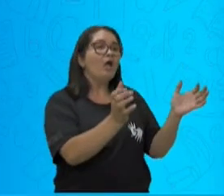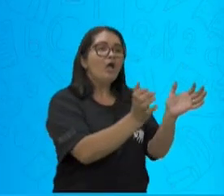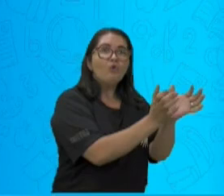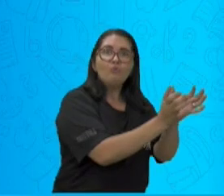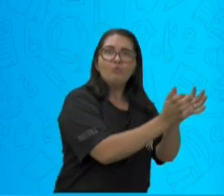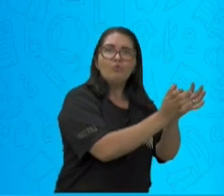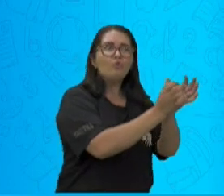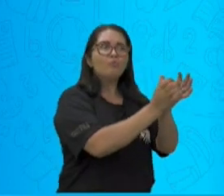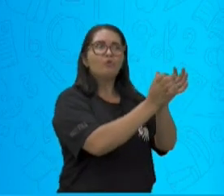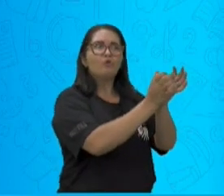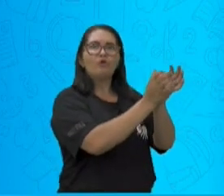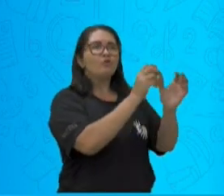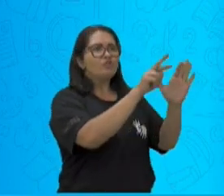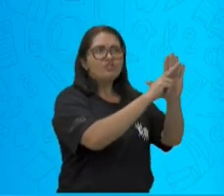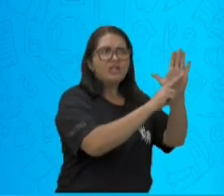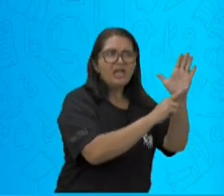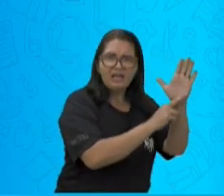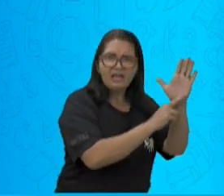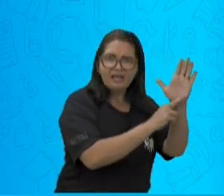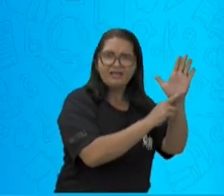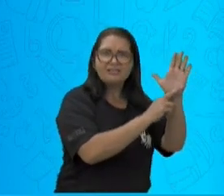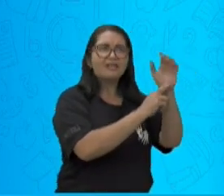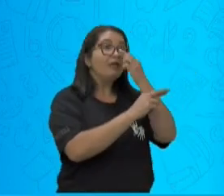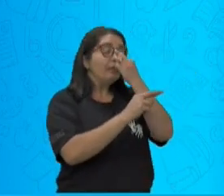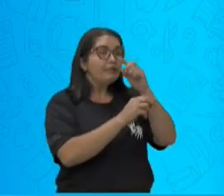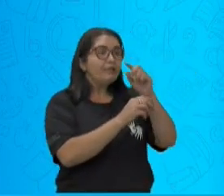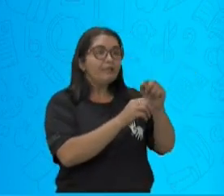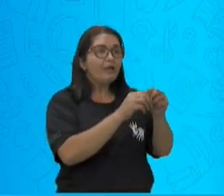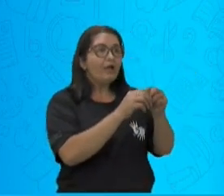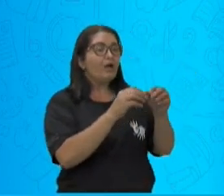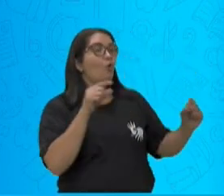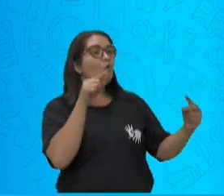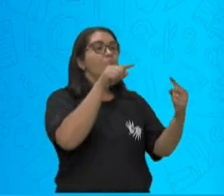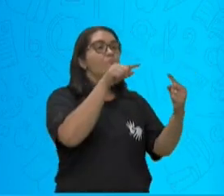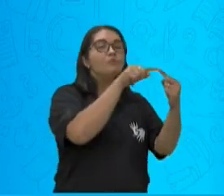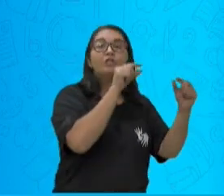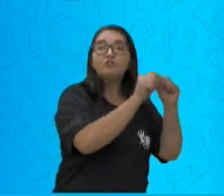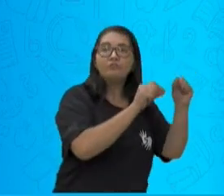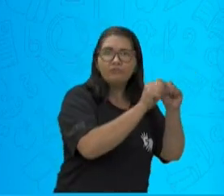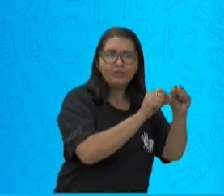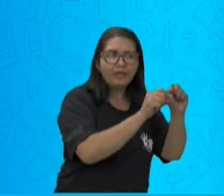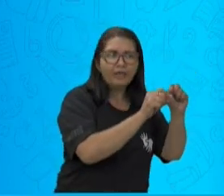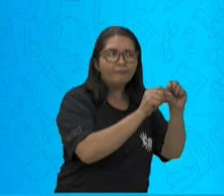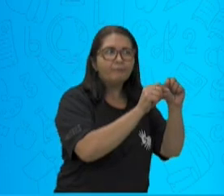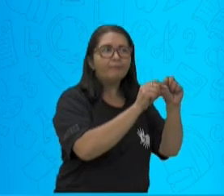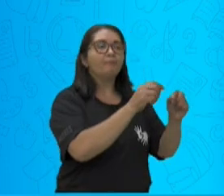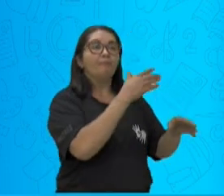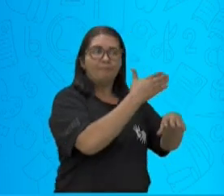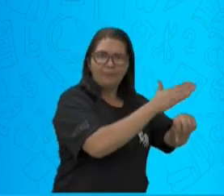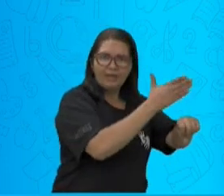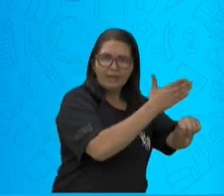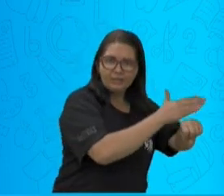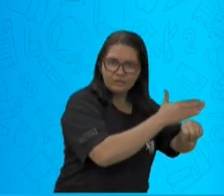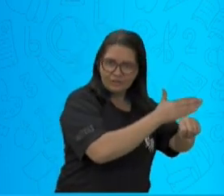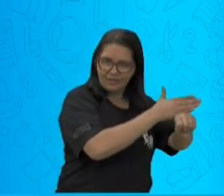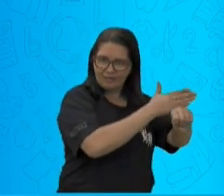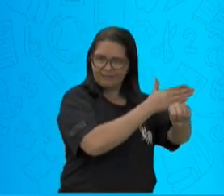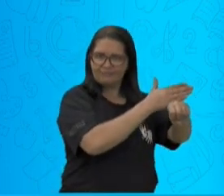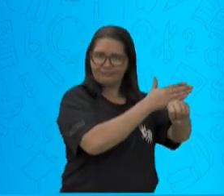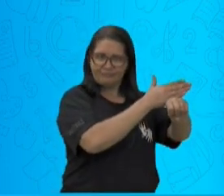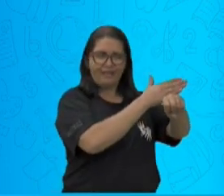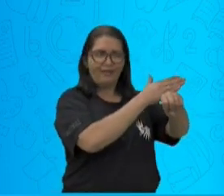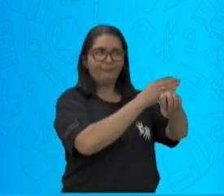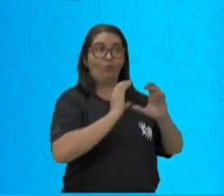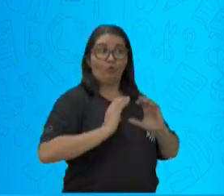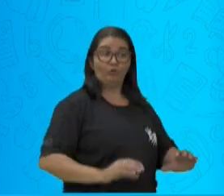de regras ou normas que tem como objetivo organizar uma atividade. Podemos afirmar que